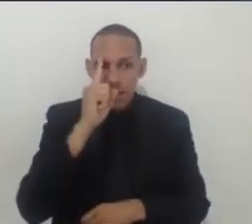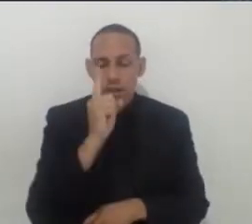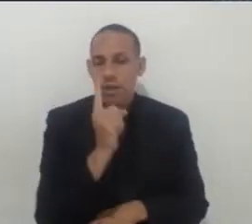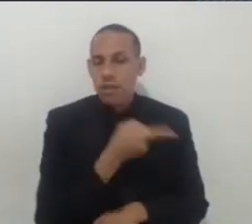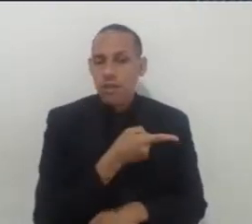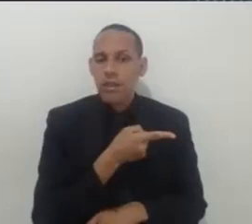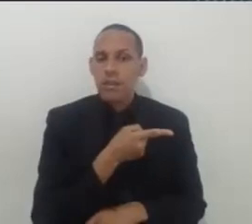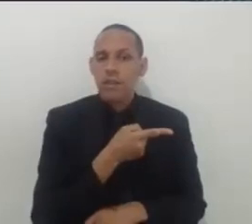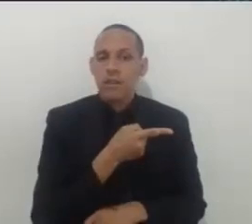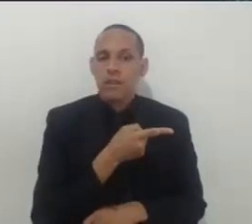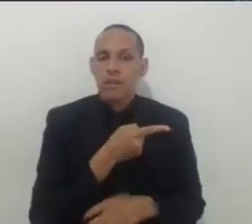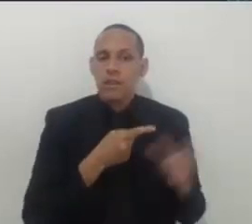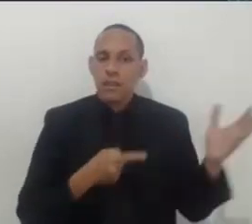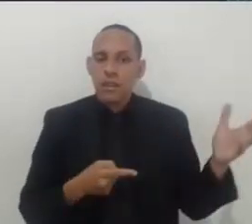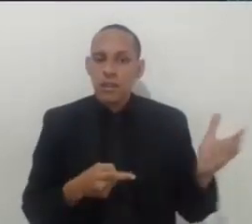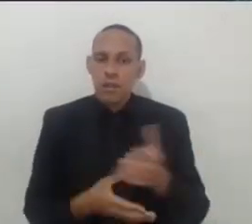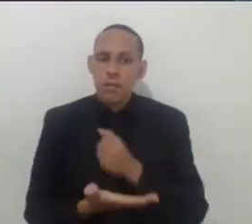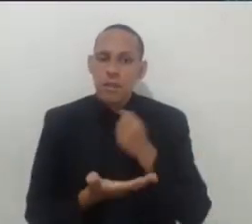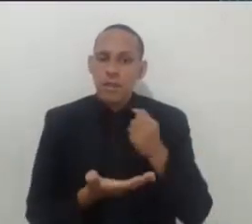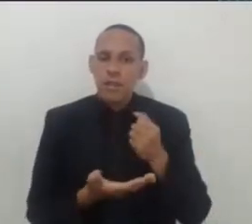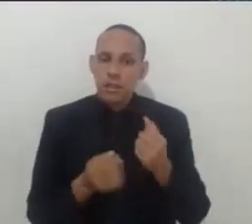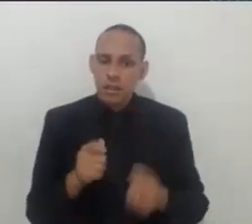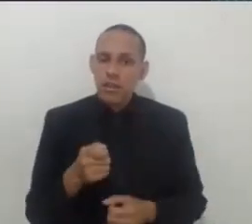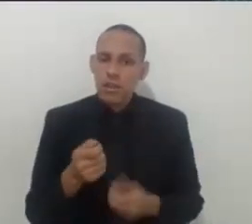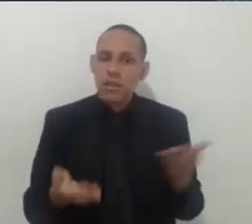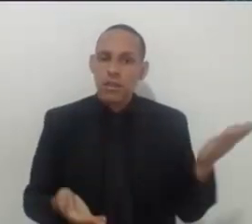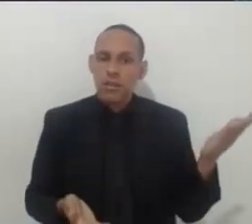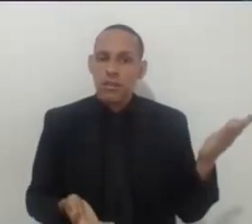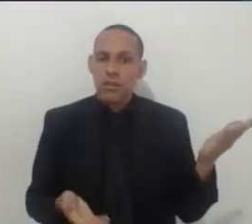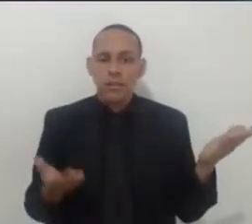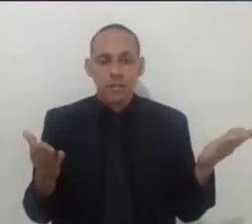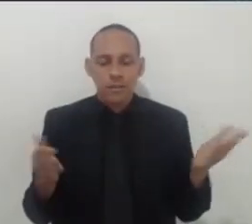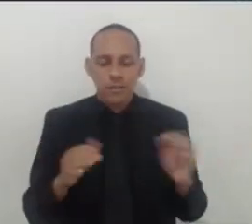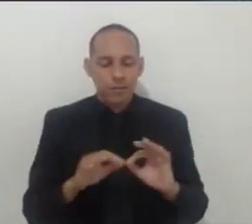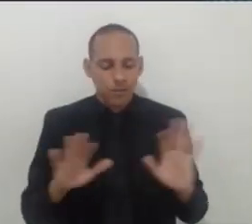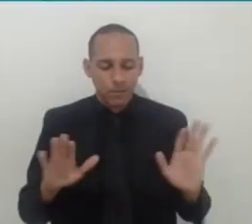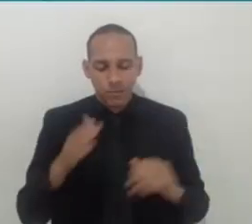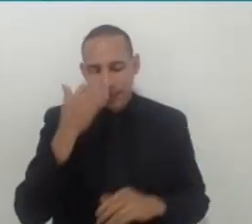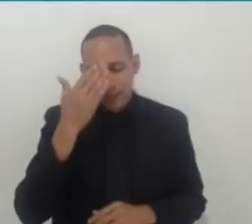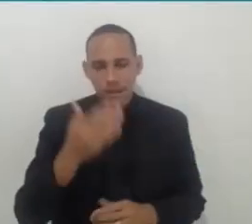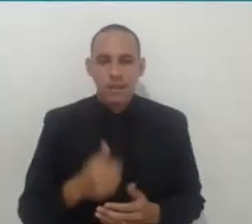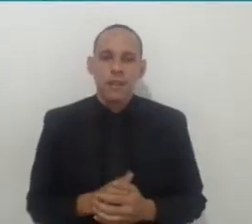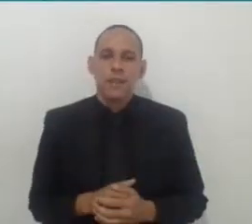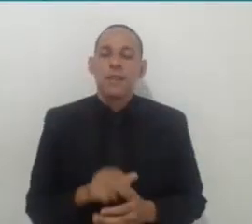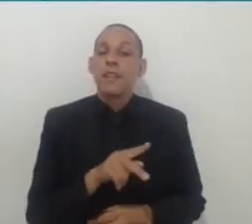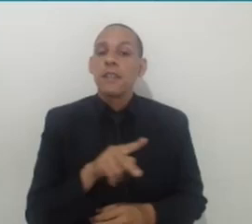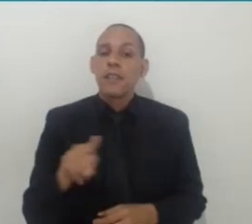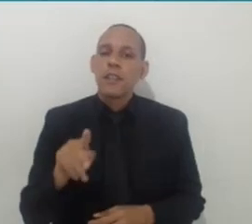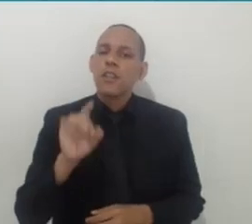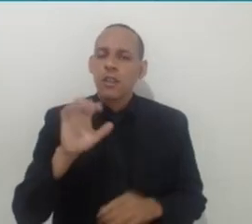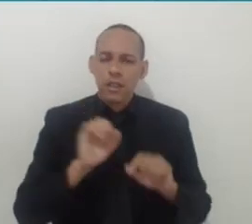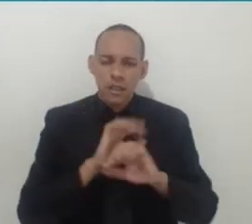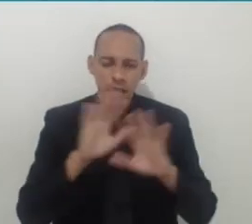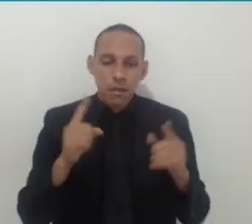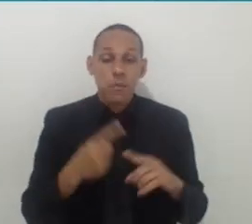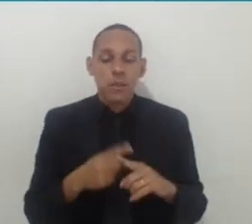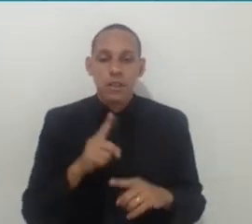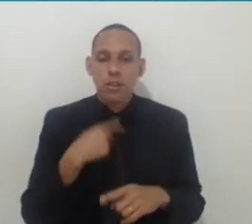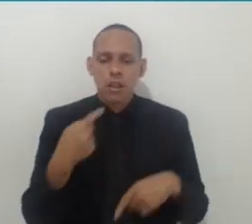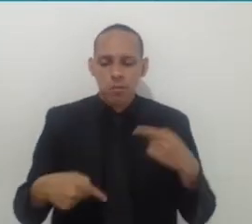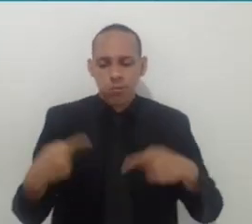ali para que eles recebessem as chaves. Pois não, obrigada. Presidente, é só para esclarecer, porque nós estamos discutindo